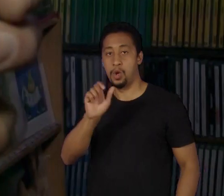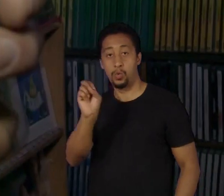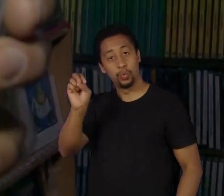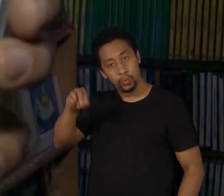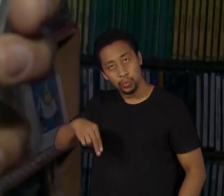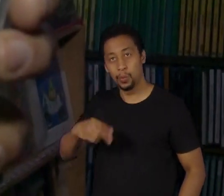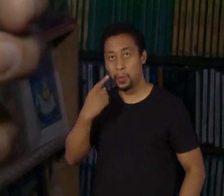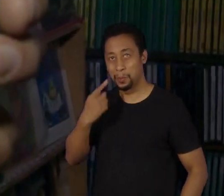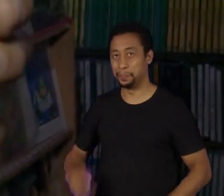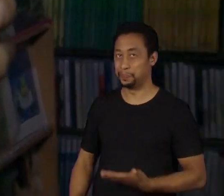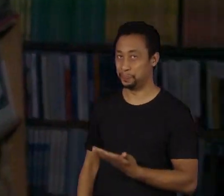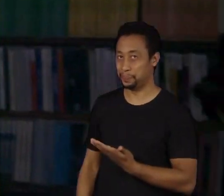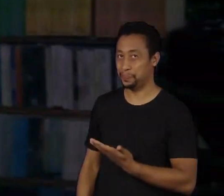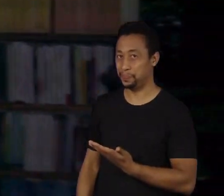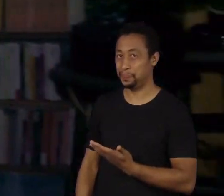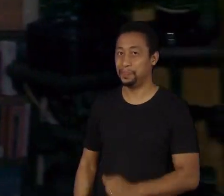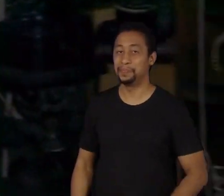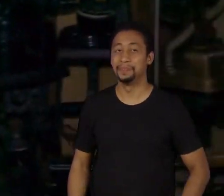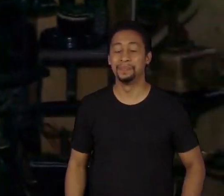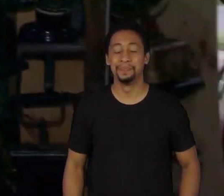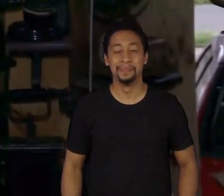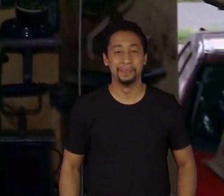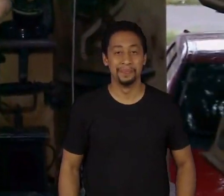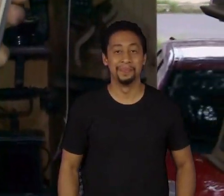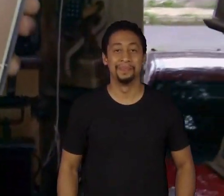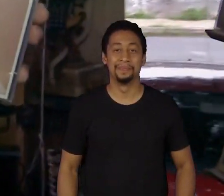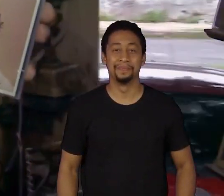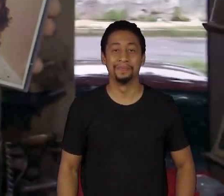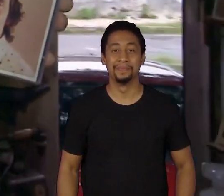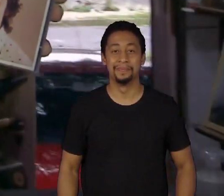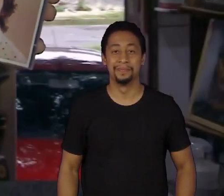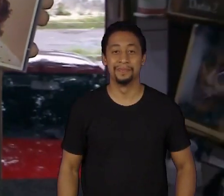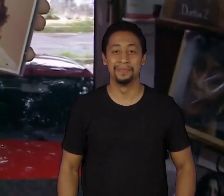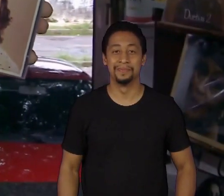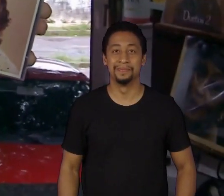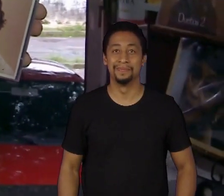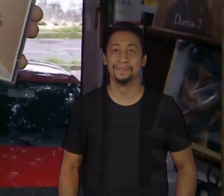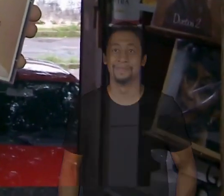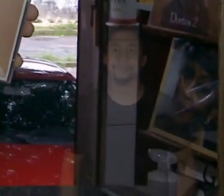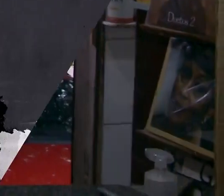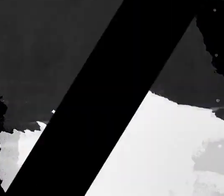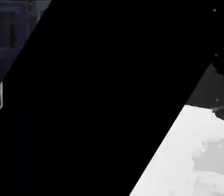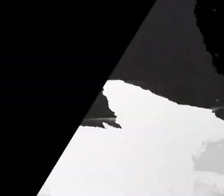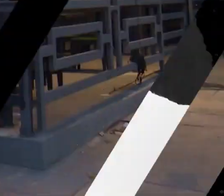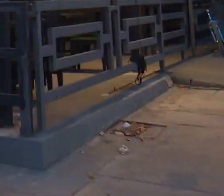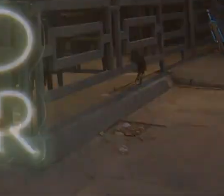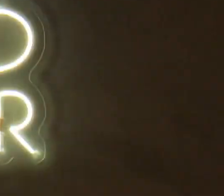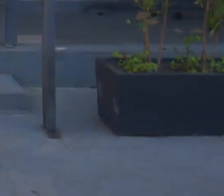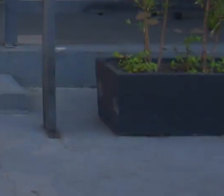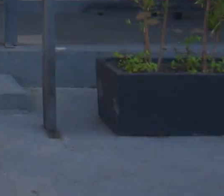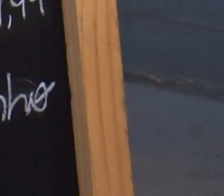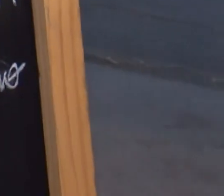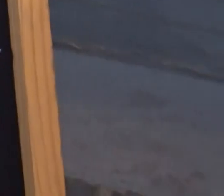sentava sempre e me dizia sempre o que é viver melhor.